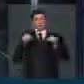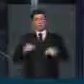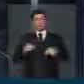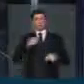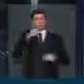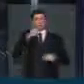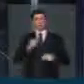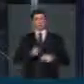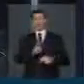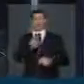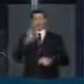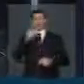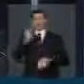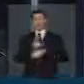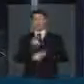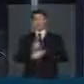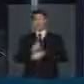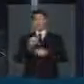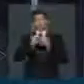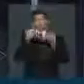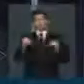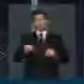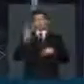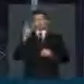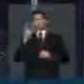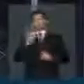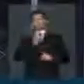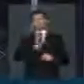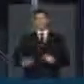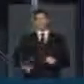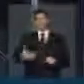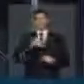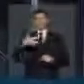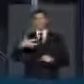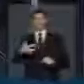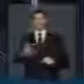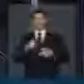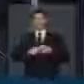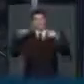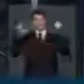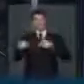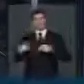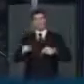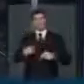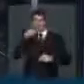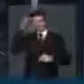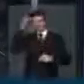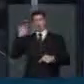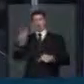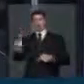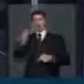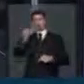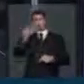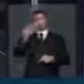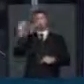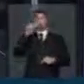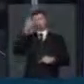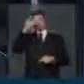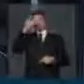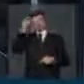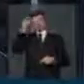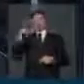digo em nome da defesa do Sistema Único Público de Saúde, porque é lá que vai parar os 150 milhões